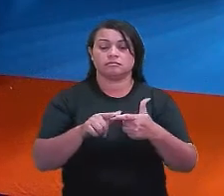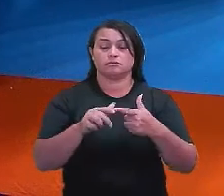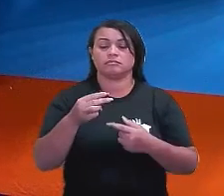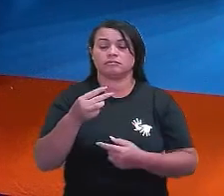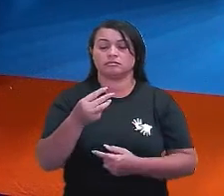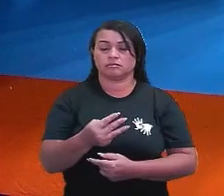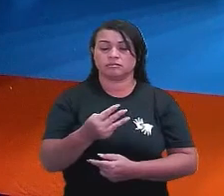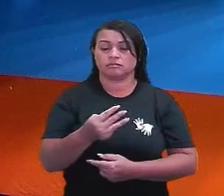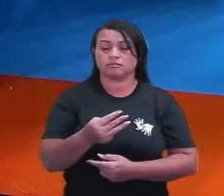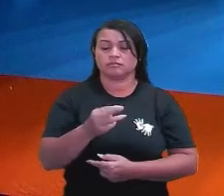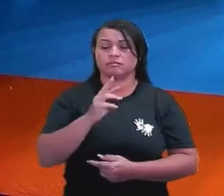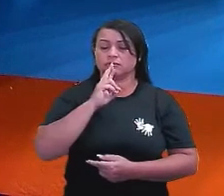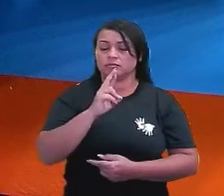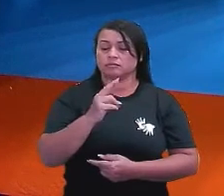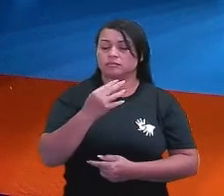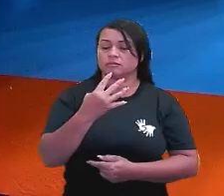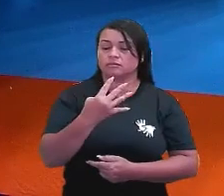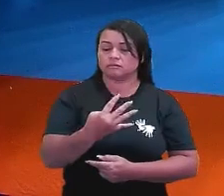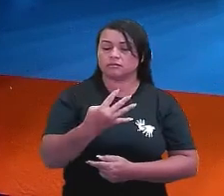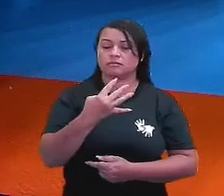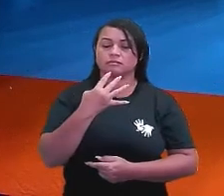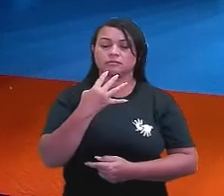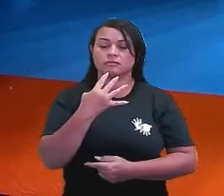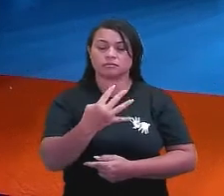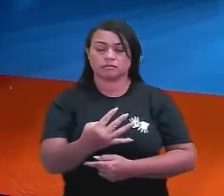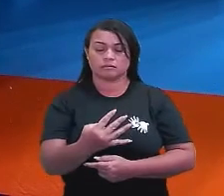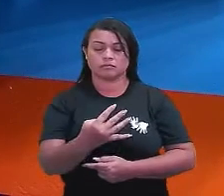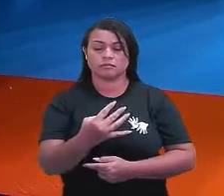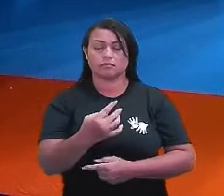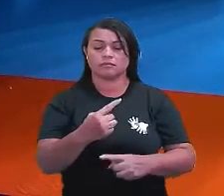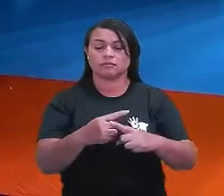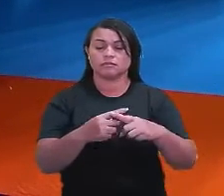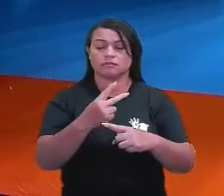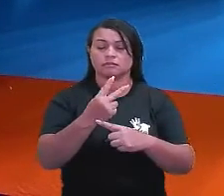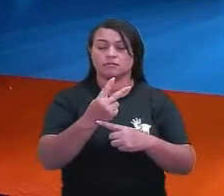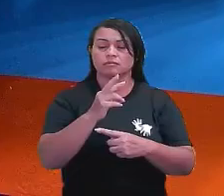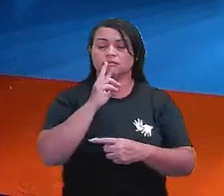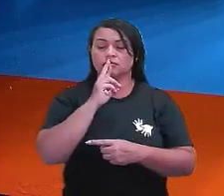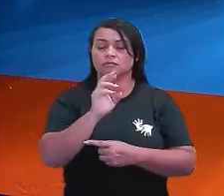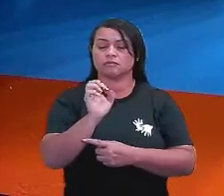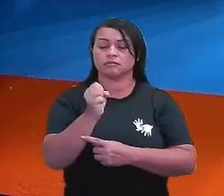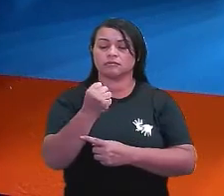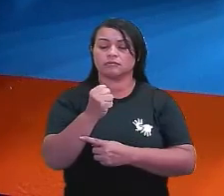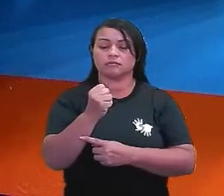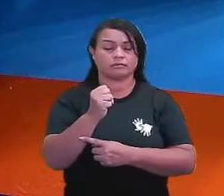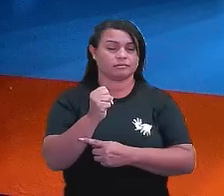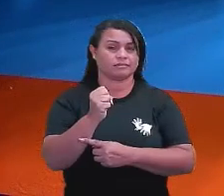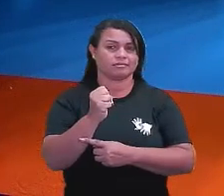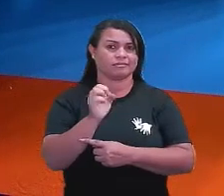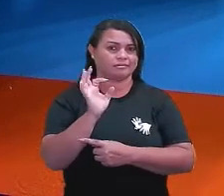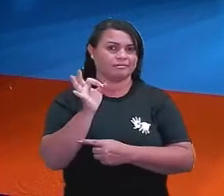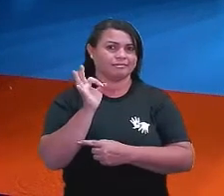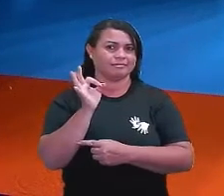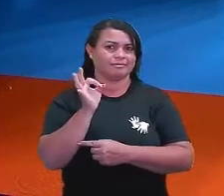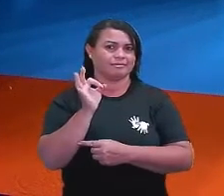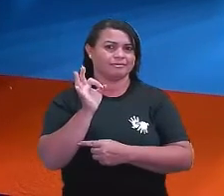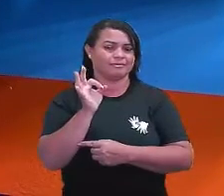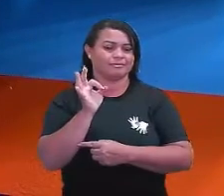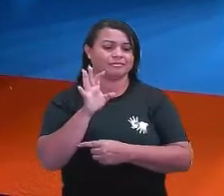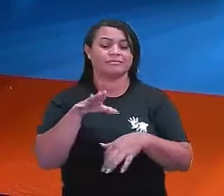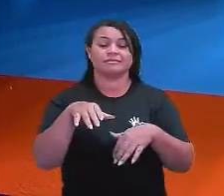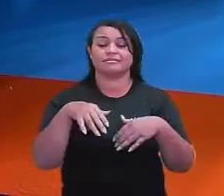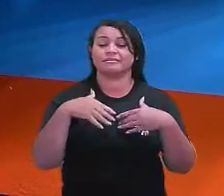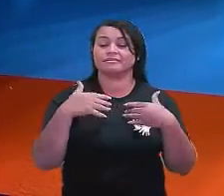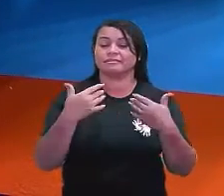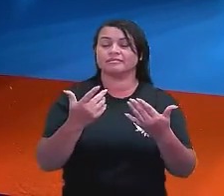por 3 dá 4. E 4 vezes 2 vai dar 8. Tá vendo? E